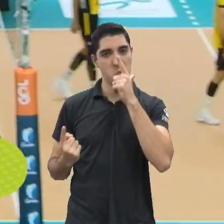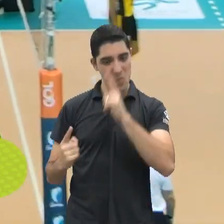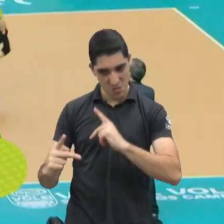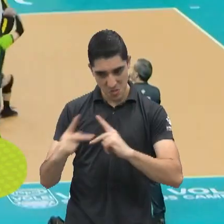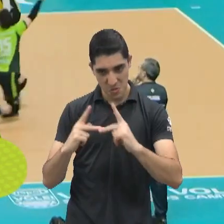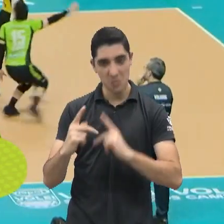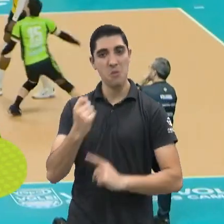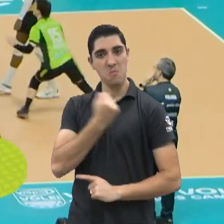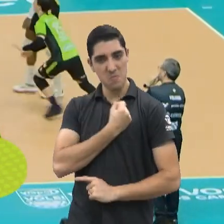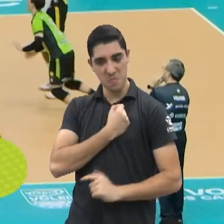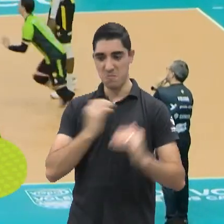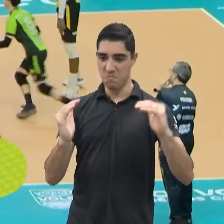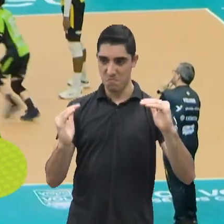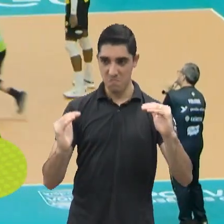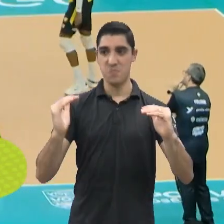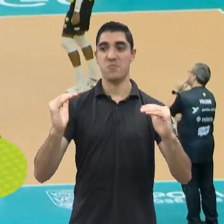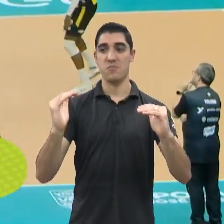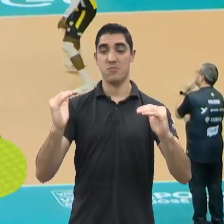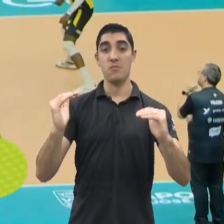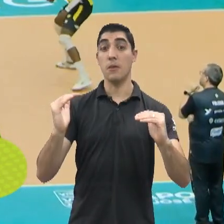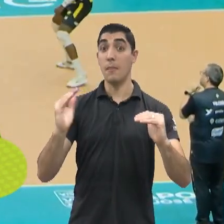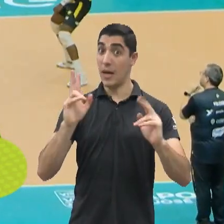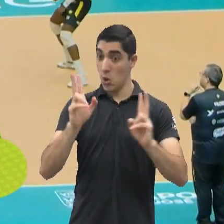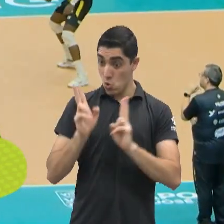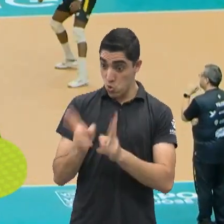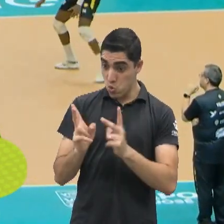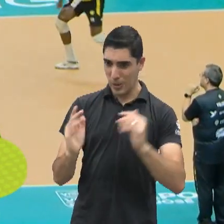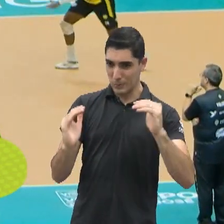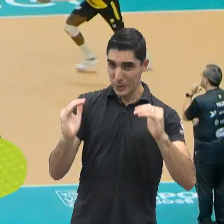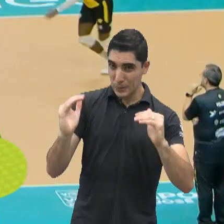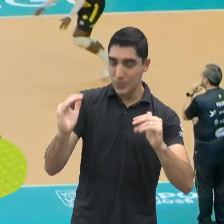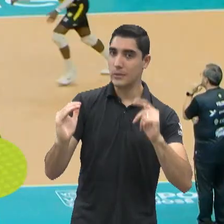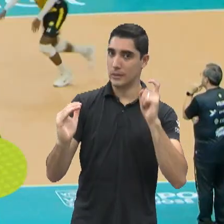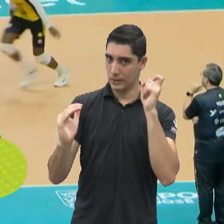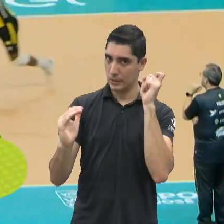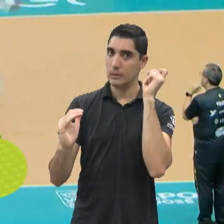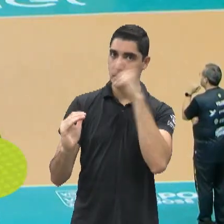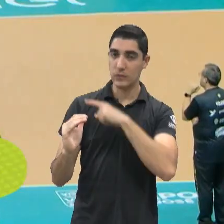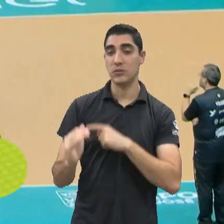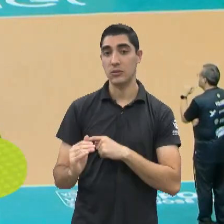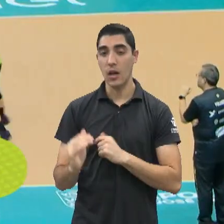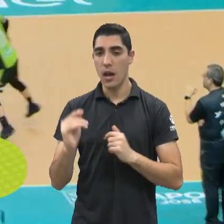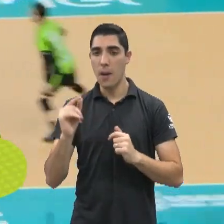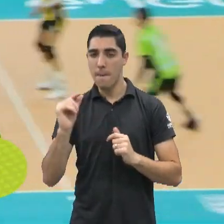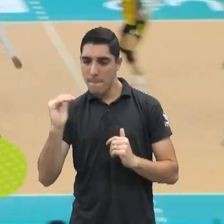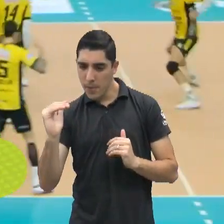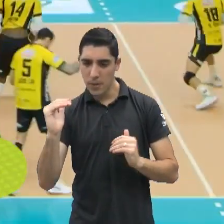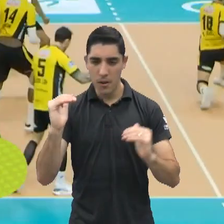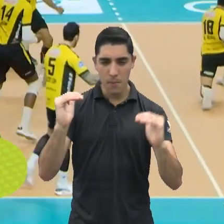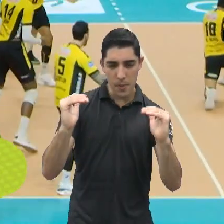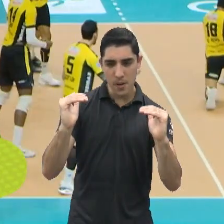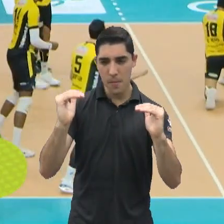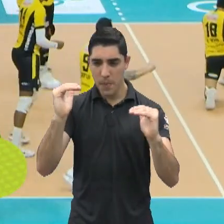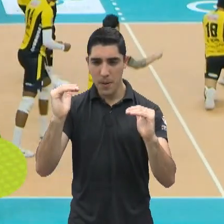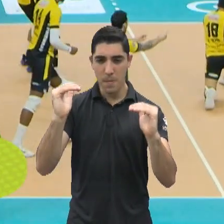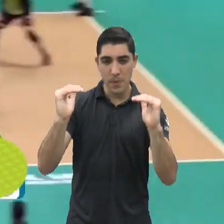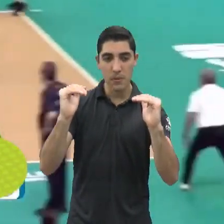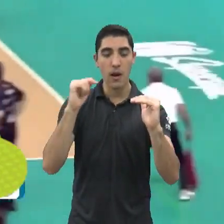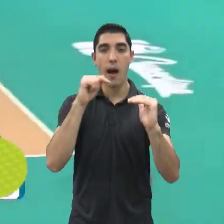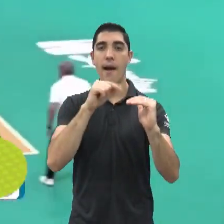José. Mesmo assim, se manter à frente estava difícil. No ponto a ponto, o Praia Clube se encontrou no